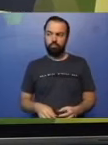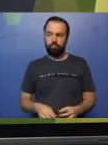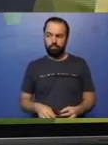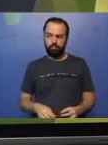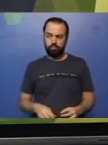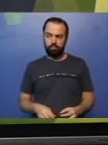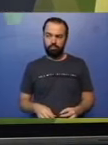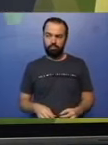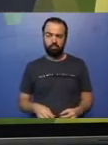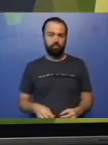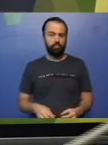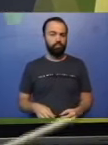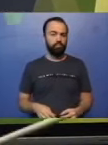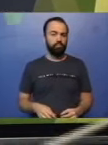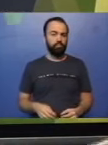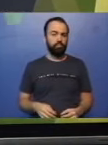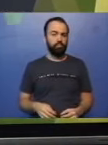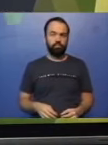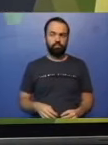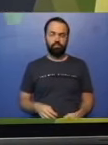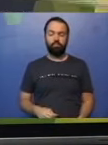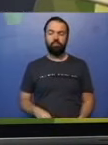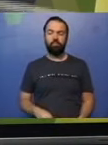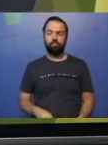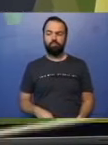Certeza que vai acontecer.